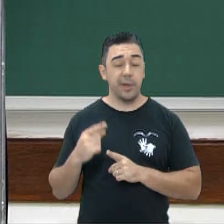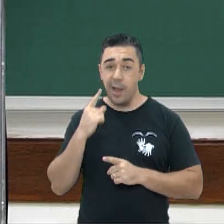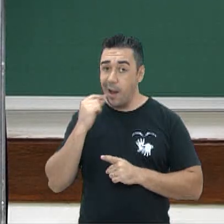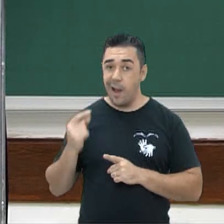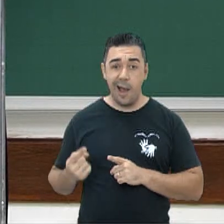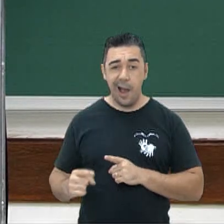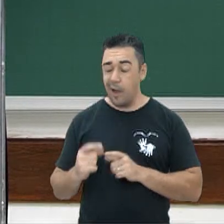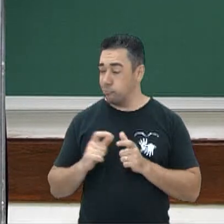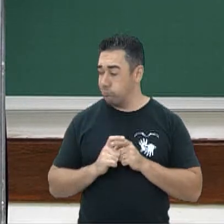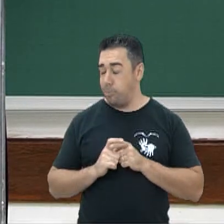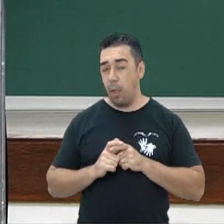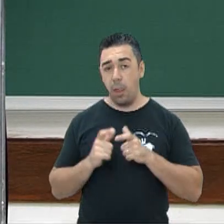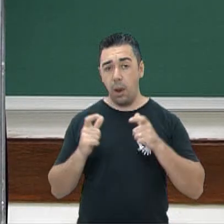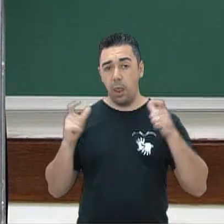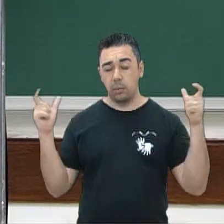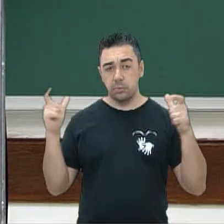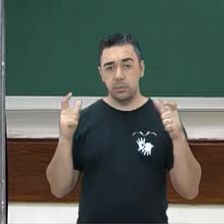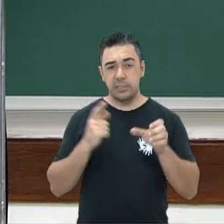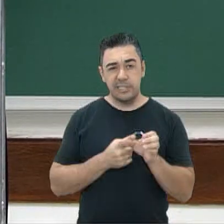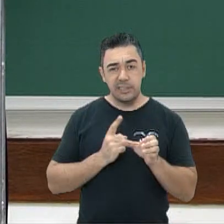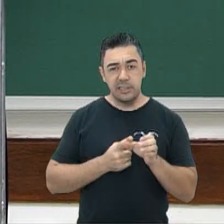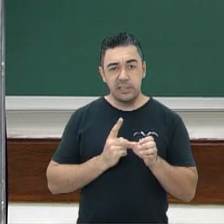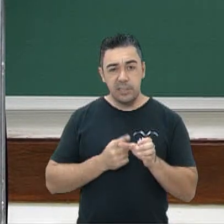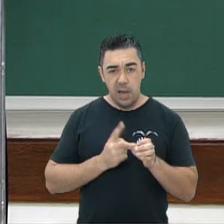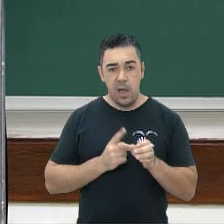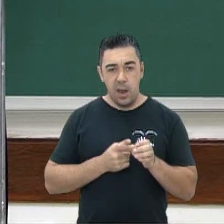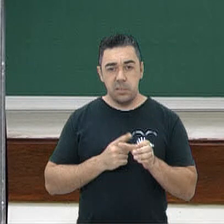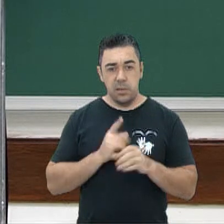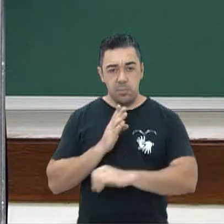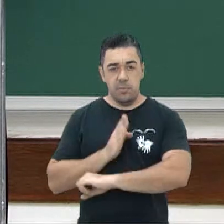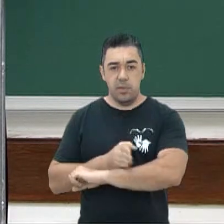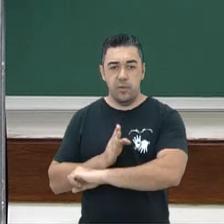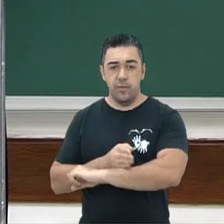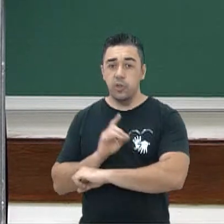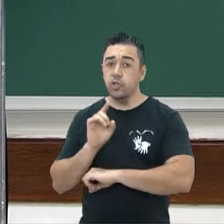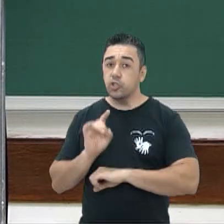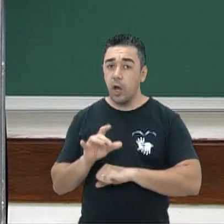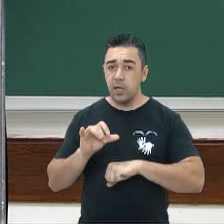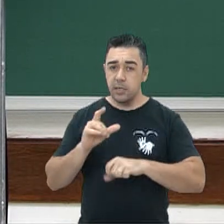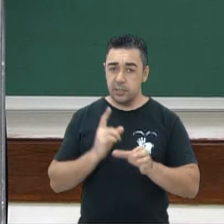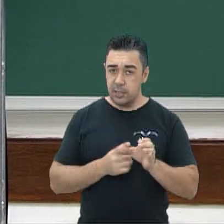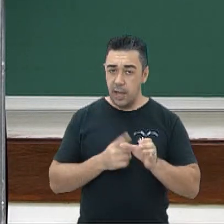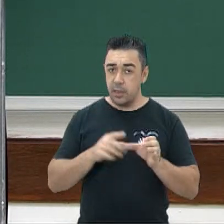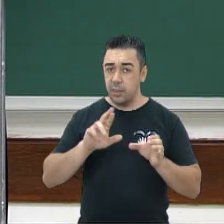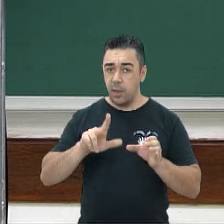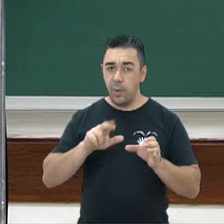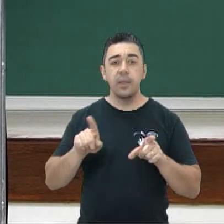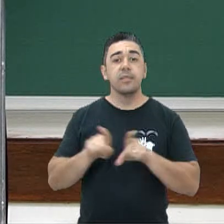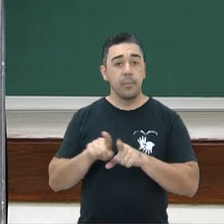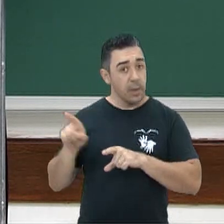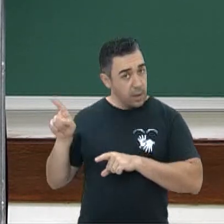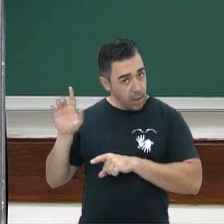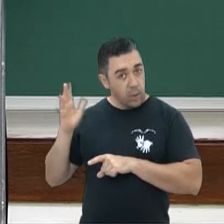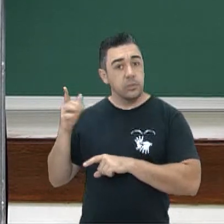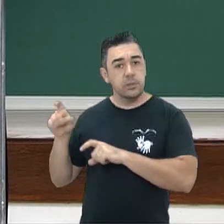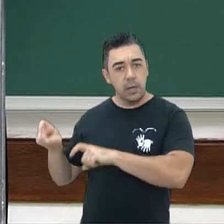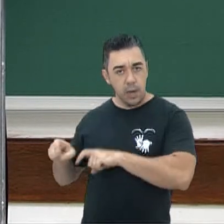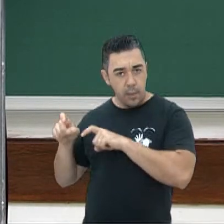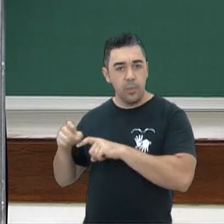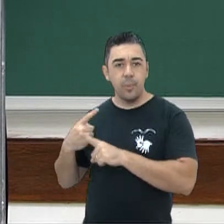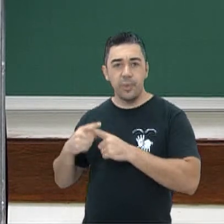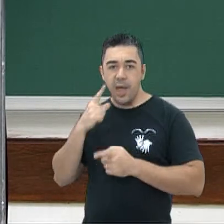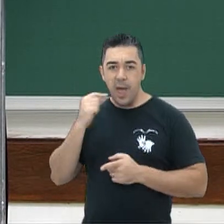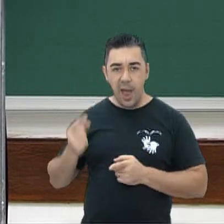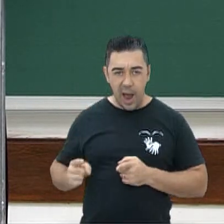dos grandes centros urbanos medievais. Quando eu digo grandes centros urbanos medievais, não só nos grandes centros urbanos medievais, também no campo, o rato era